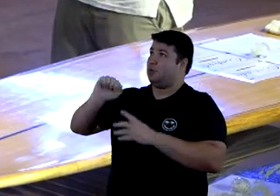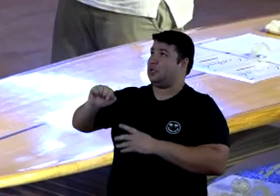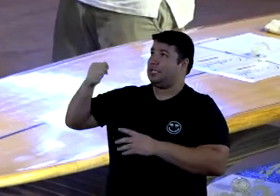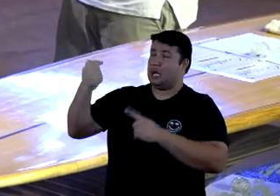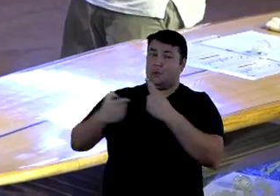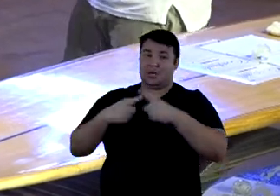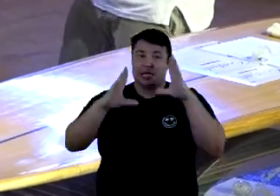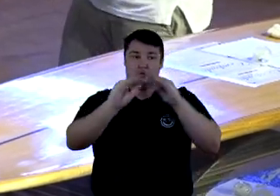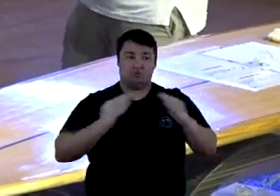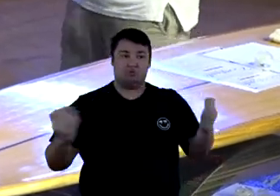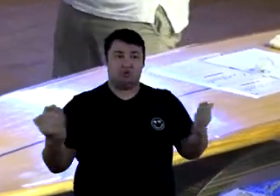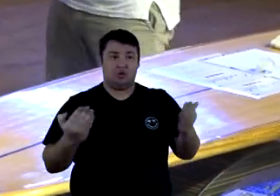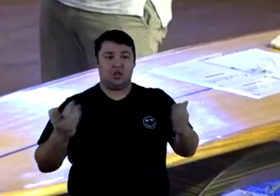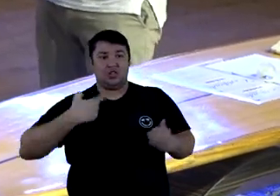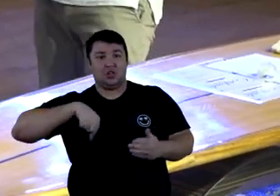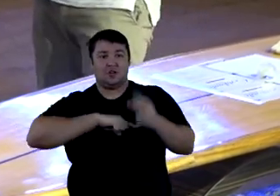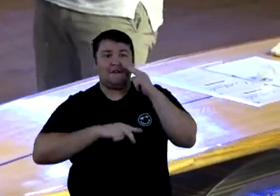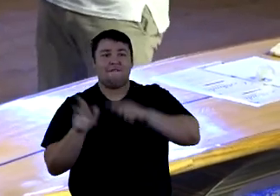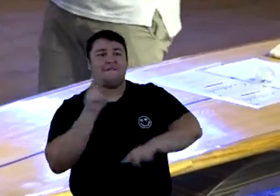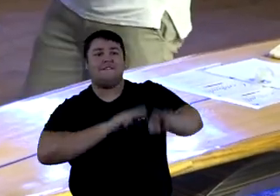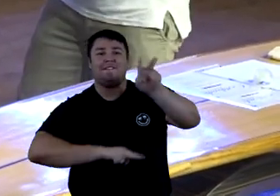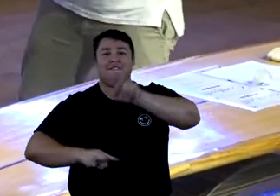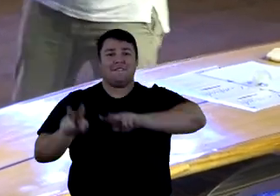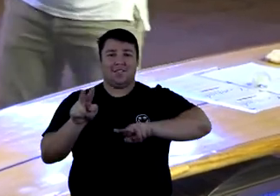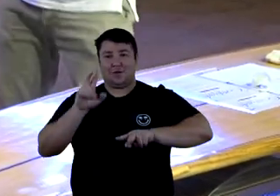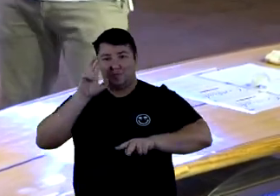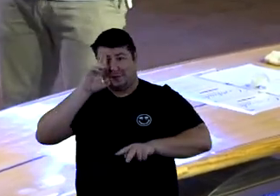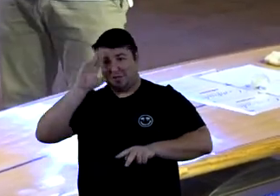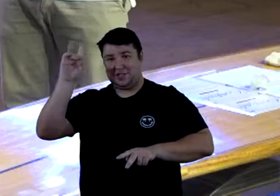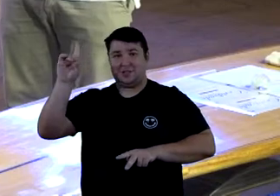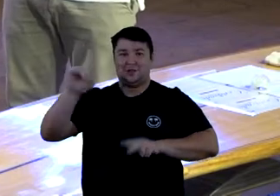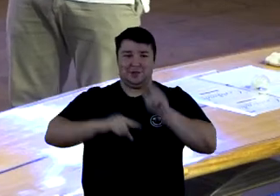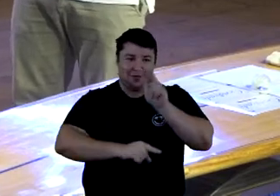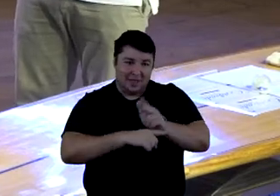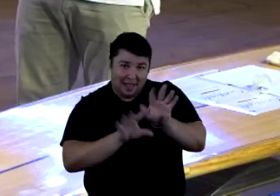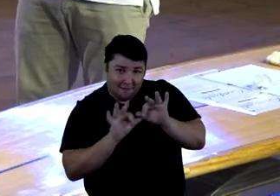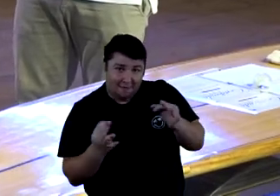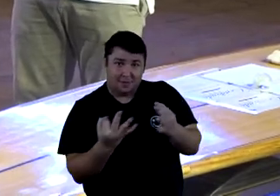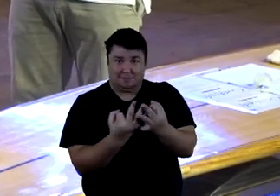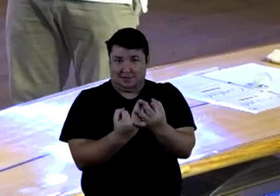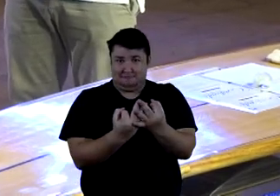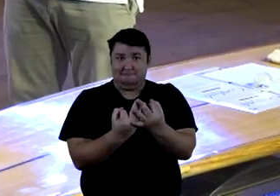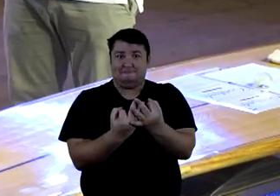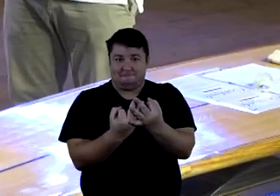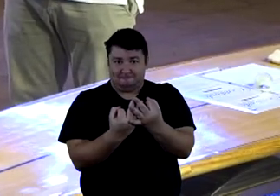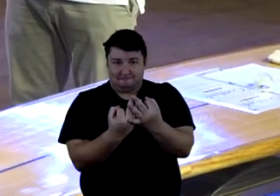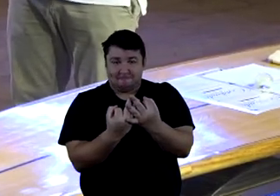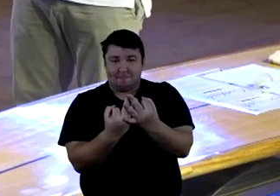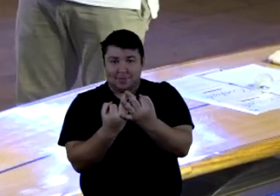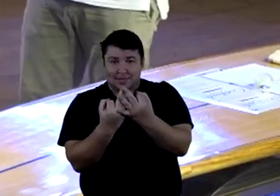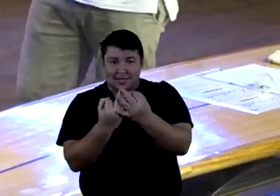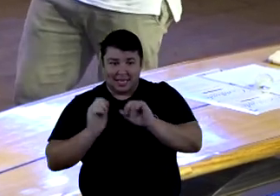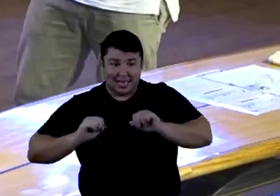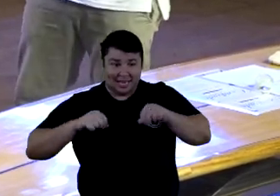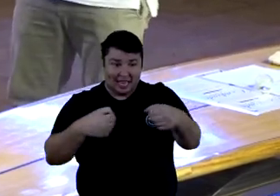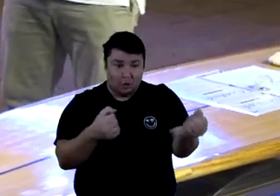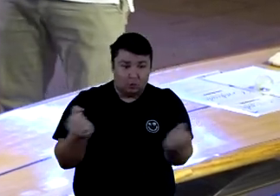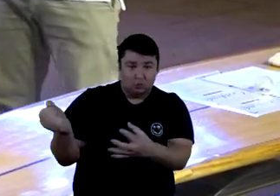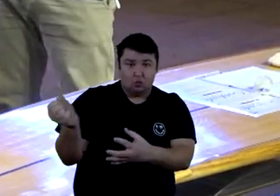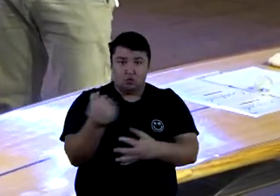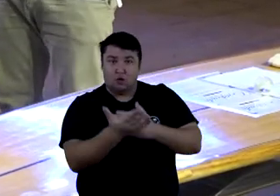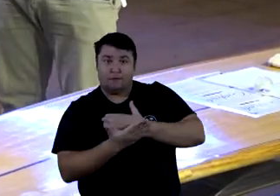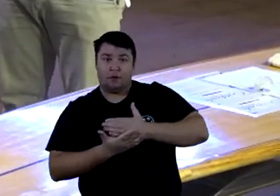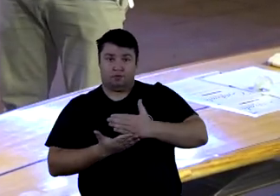nessa noite nós podemos ver, Senhor, o Senhor cuidar dessa família e dar a eles, Pai, um novo